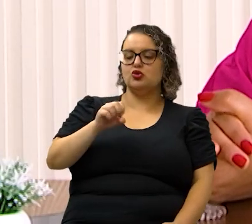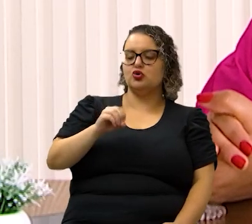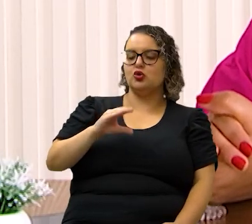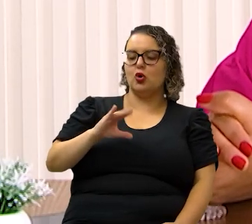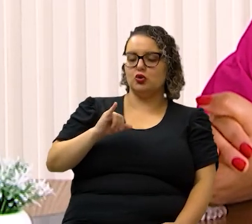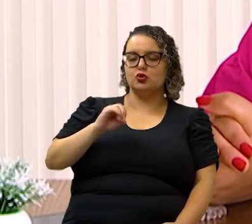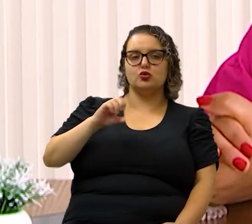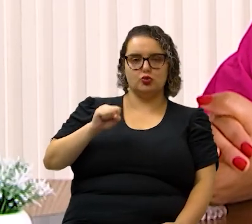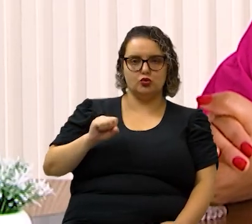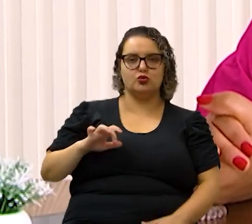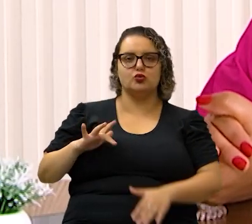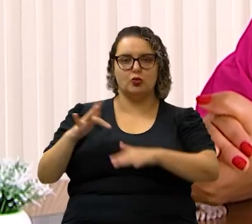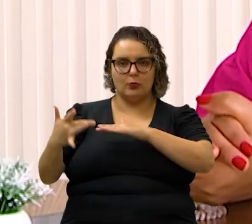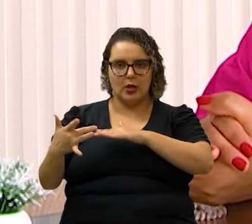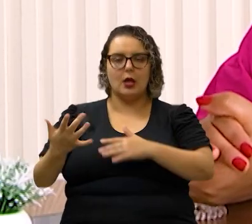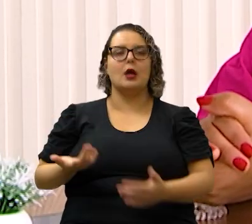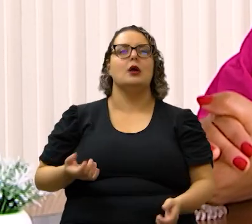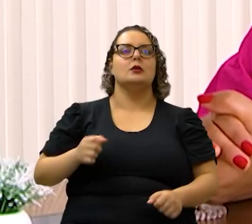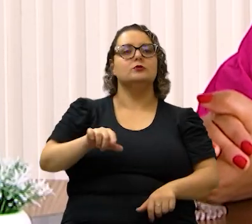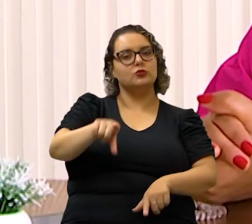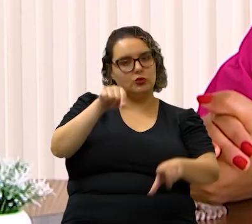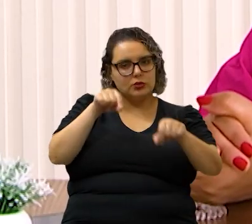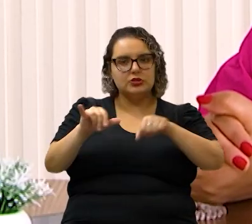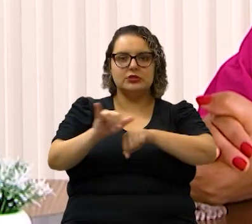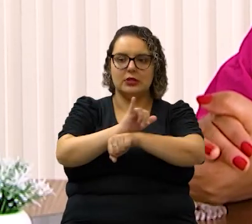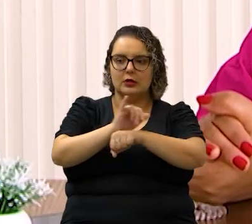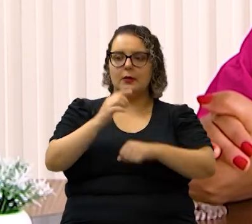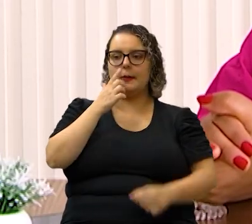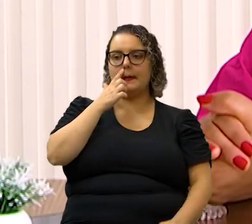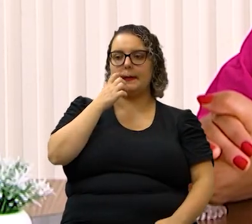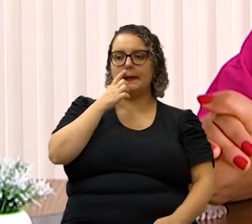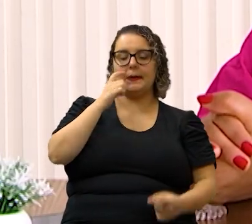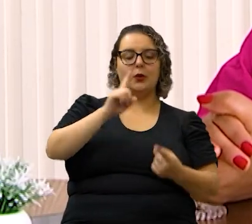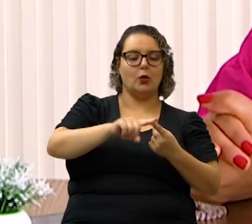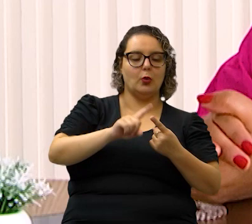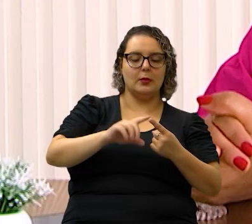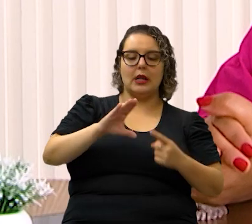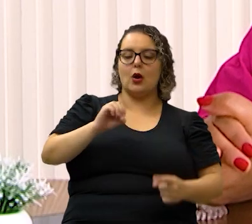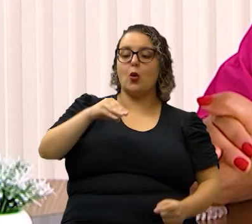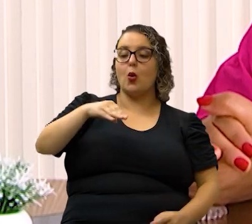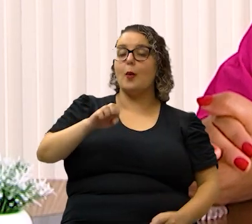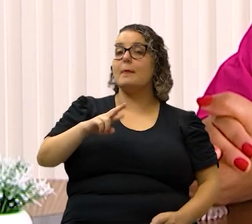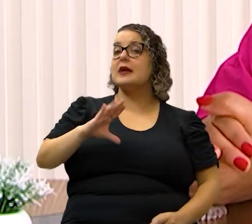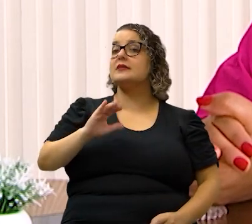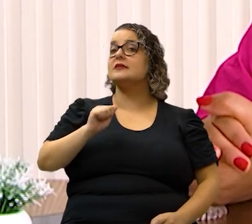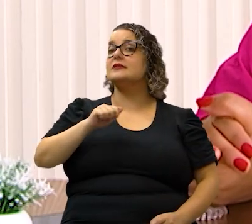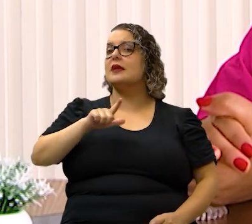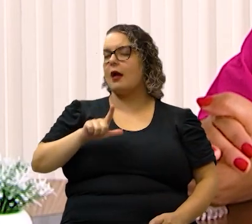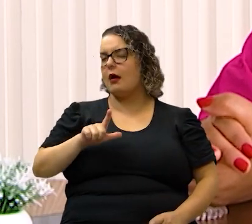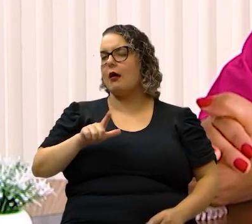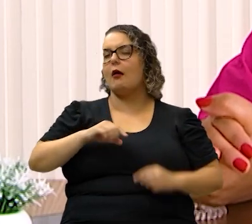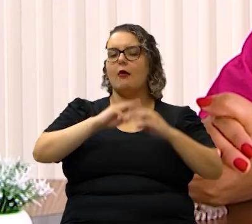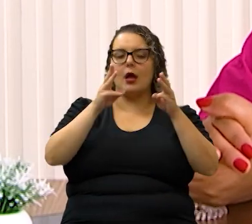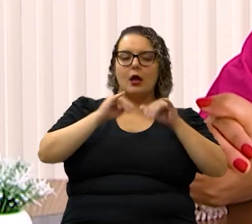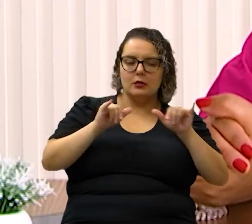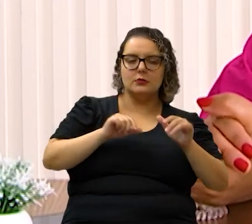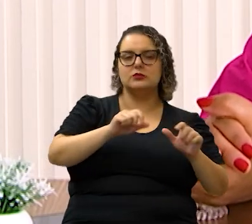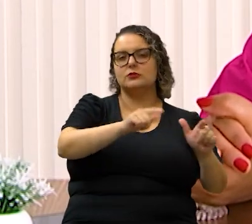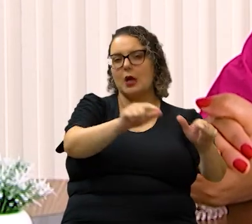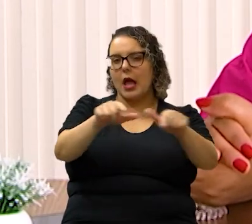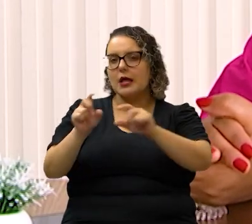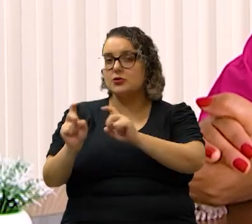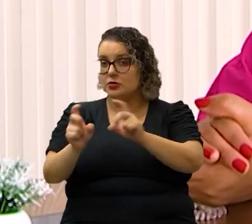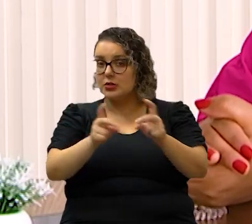sócios a mais, que foram escolhidos estrategicamente para estarem conosco. Um para a parte comercial, por esses novos pontos